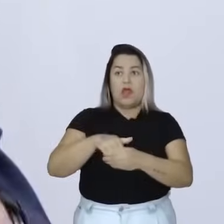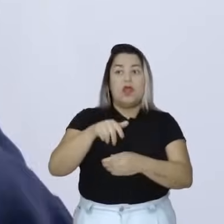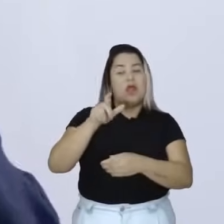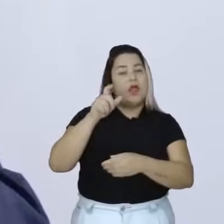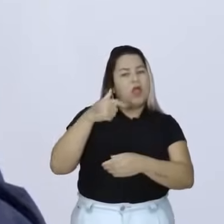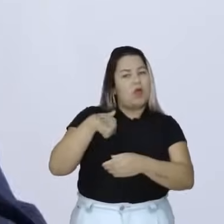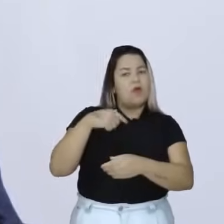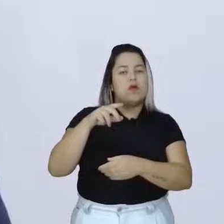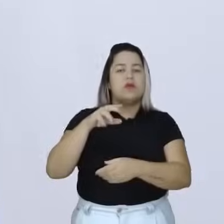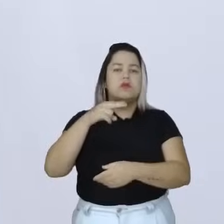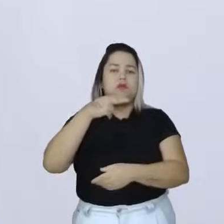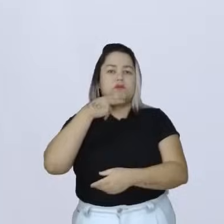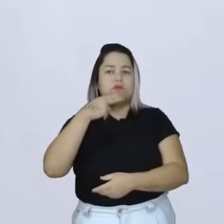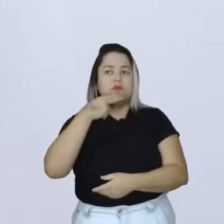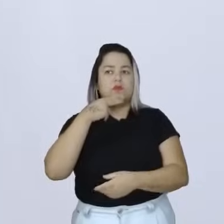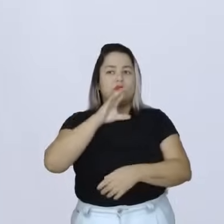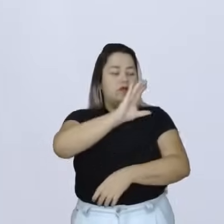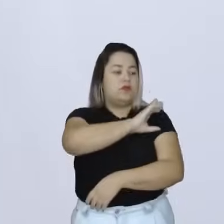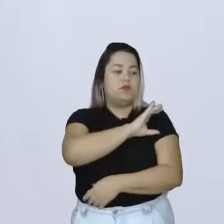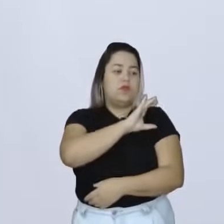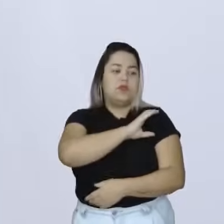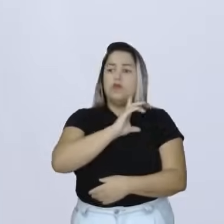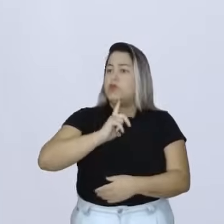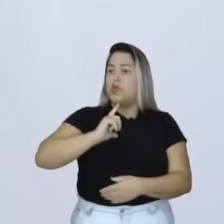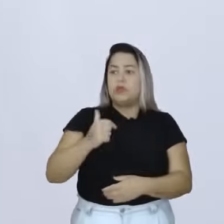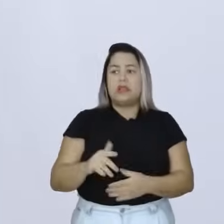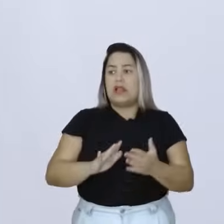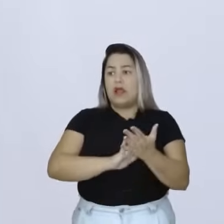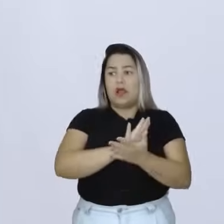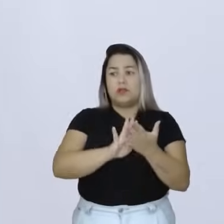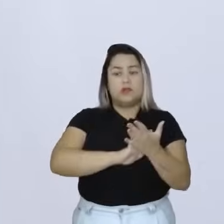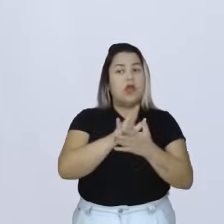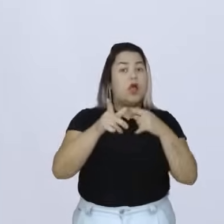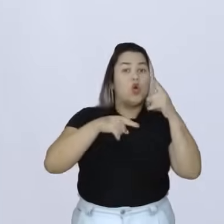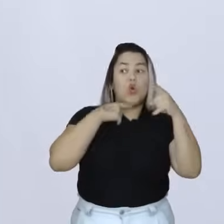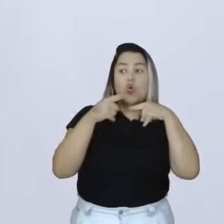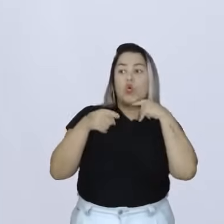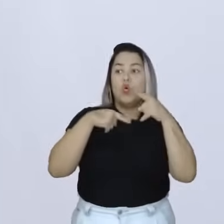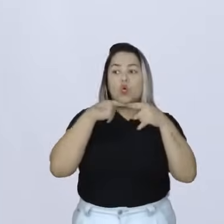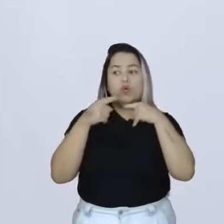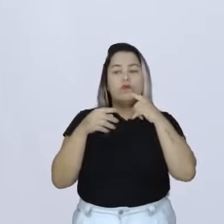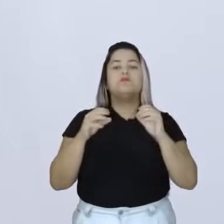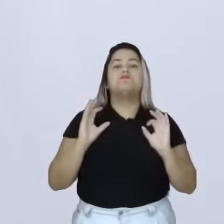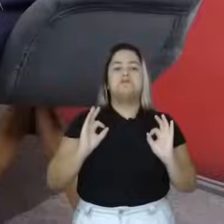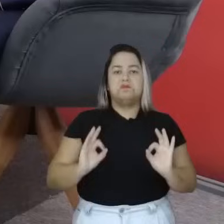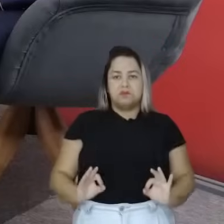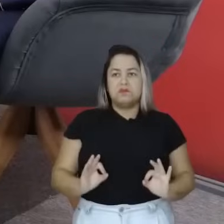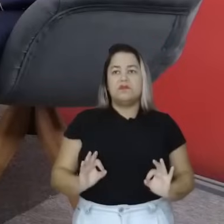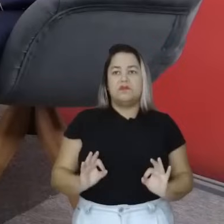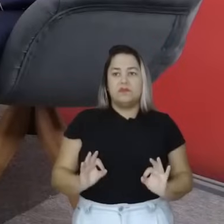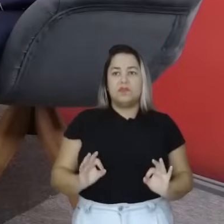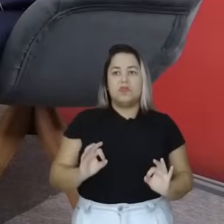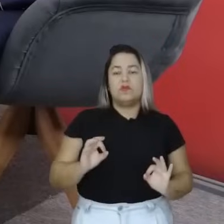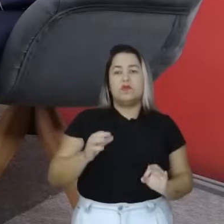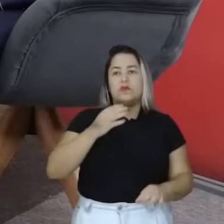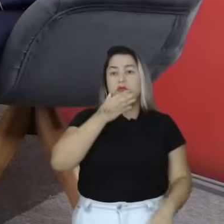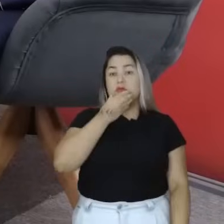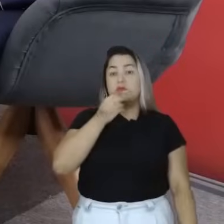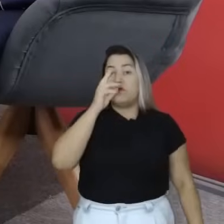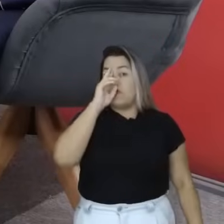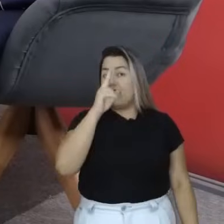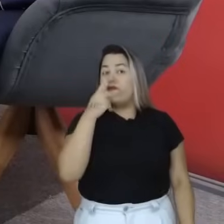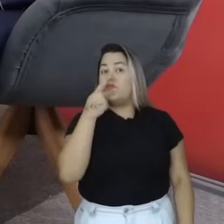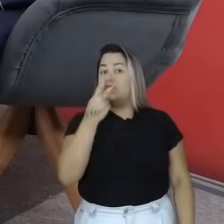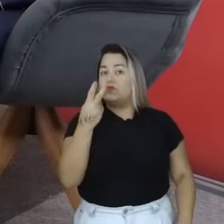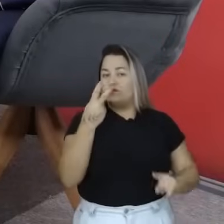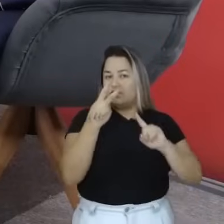a gente estava coordenando o processo para não ter nenhum tipo de dúvida. Não, perfeito, ministro, porque o senhor falou de 2 pontos